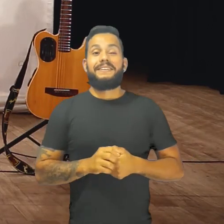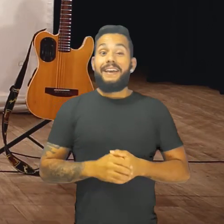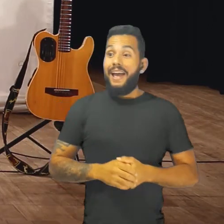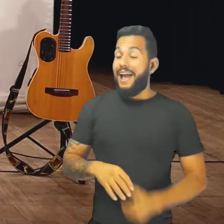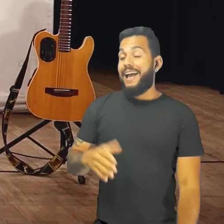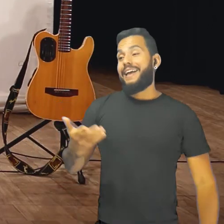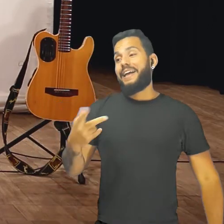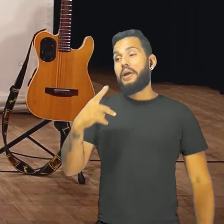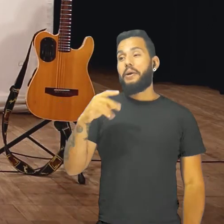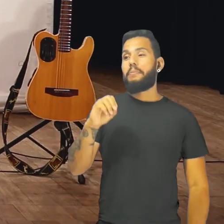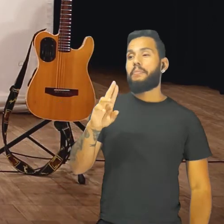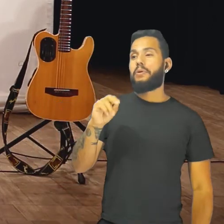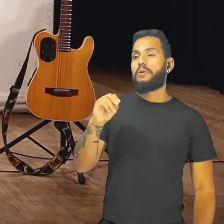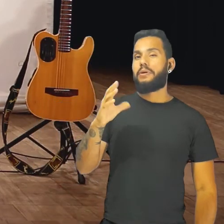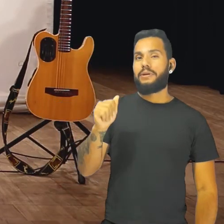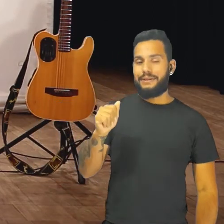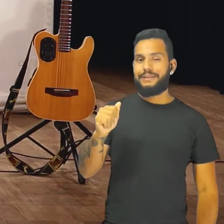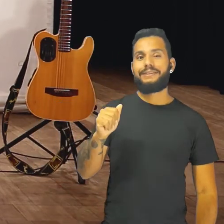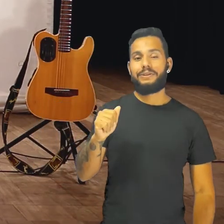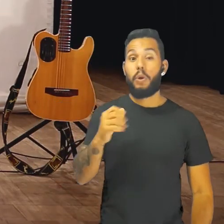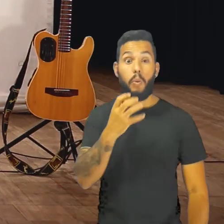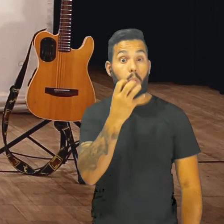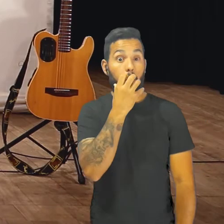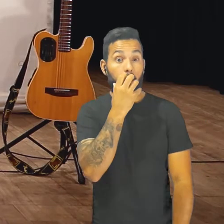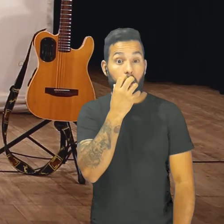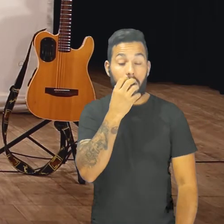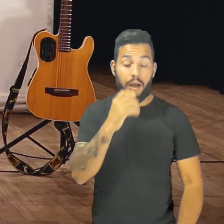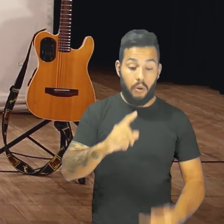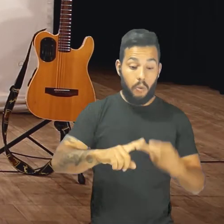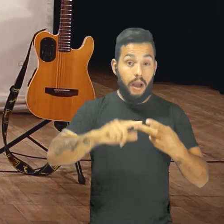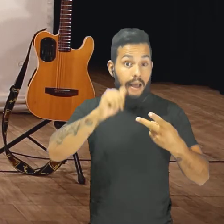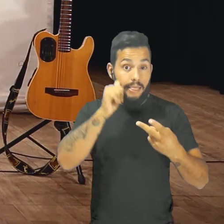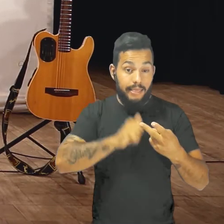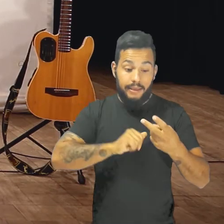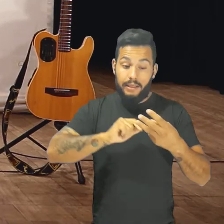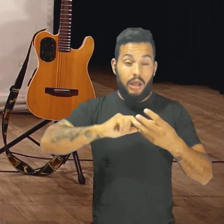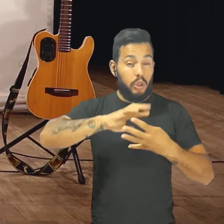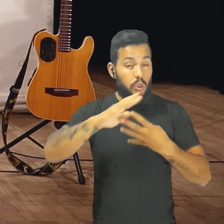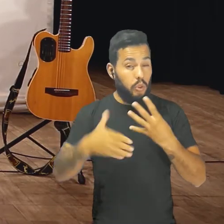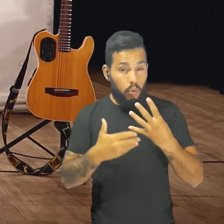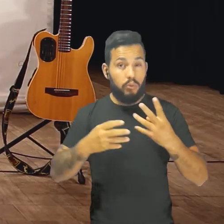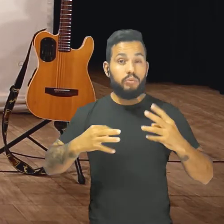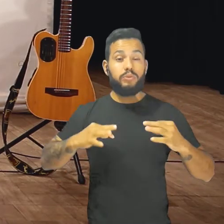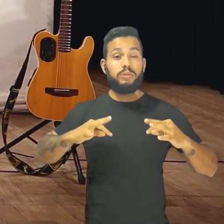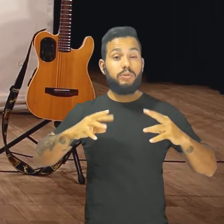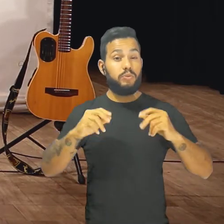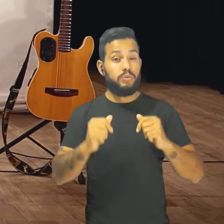Ai, essa pororoca! Bom, o cão Timão, a Nina, todo mundo se divertiu na